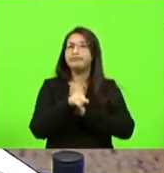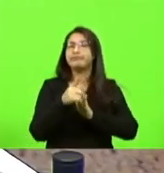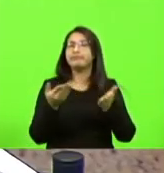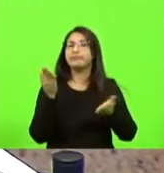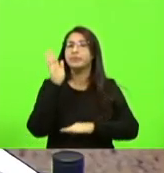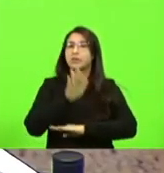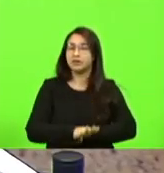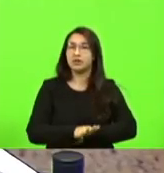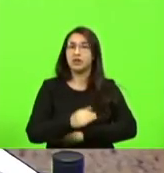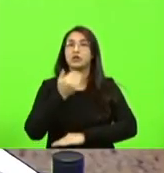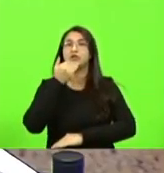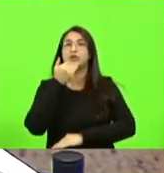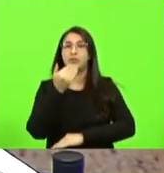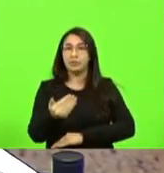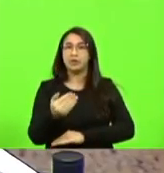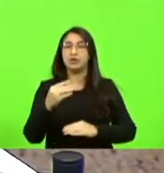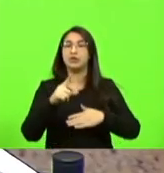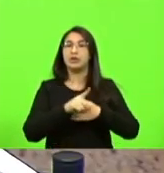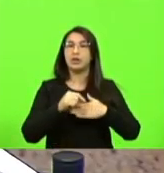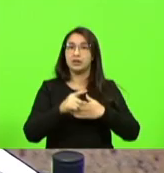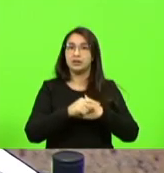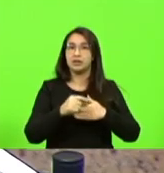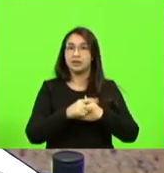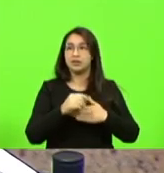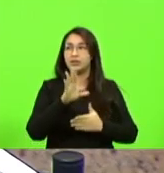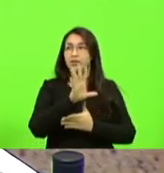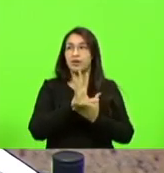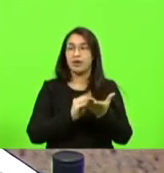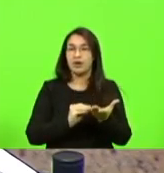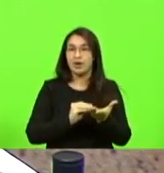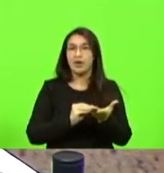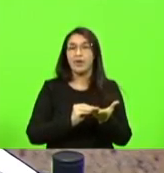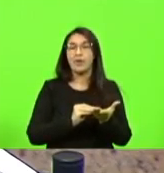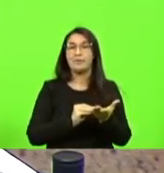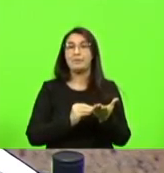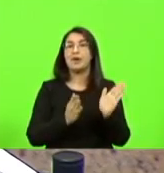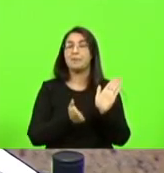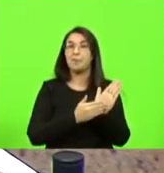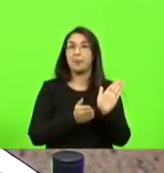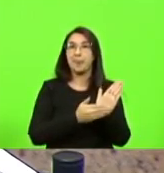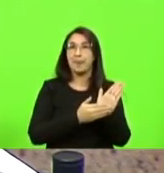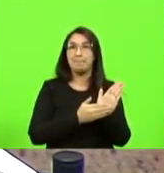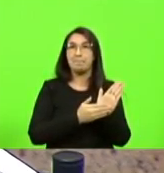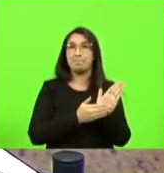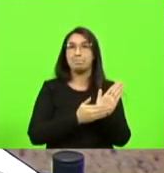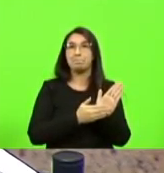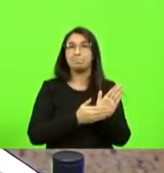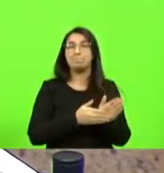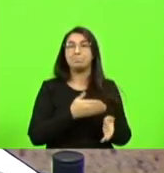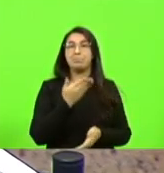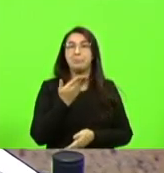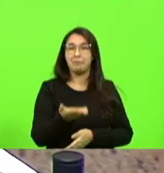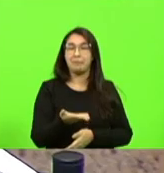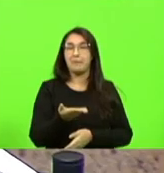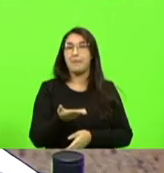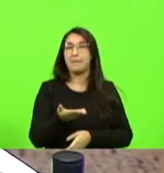Eu solicitei a casa e a uma cópia do da proposta da minuta do convênio de